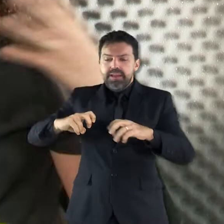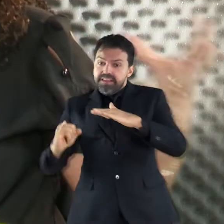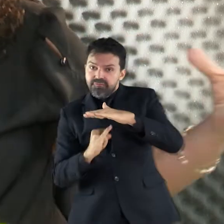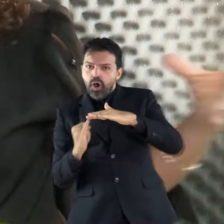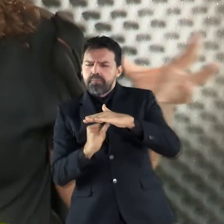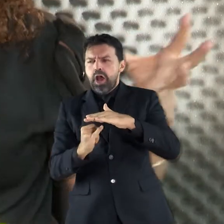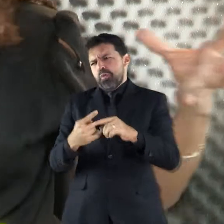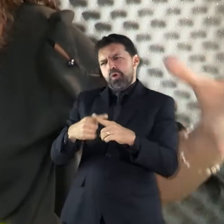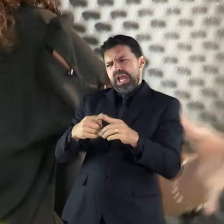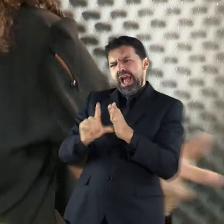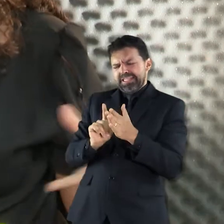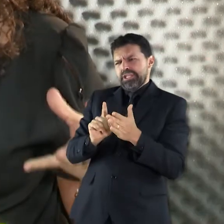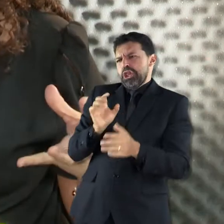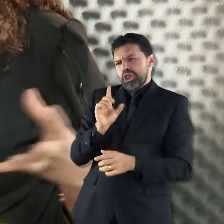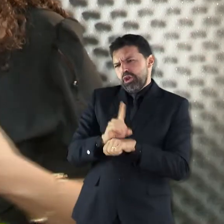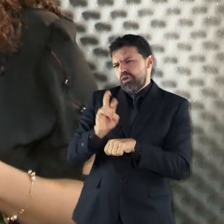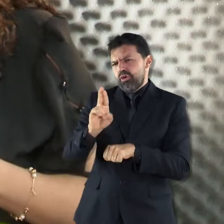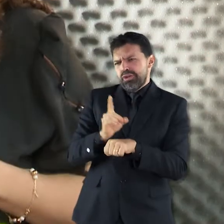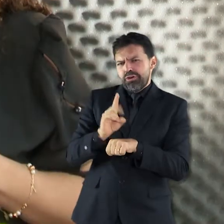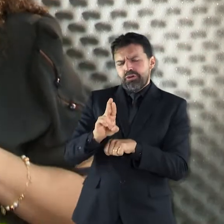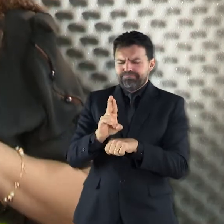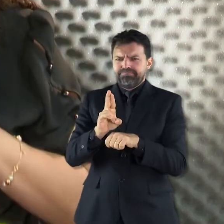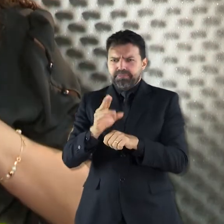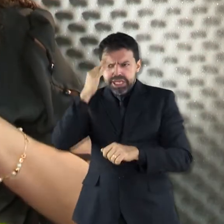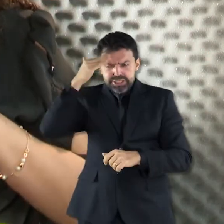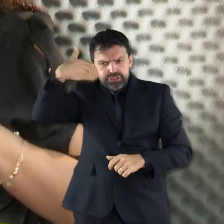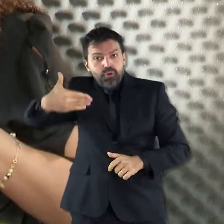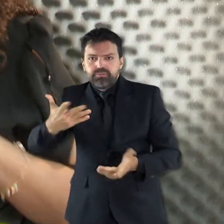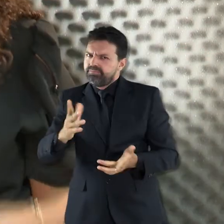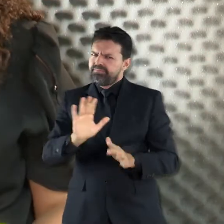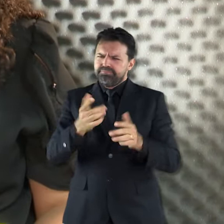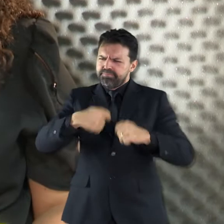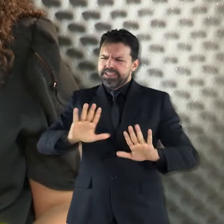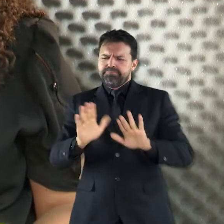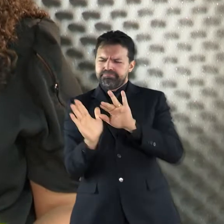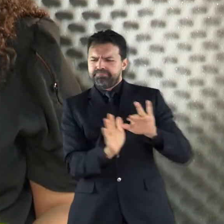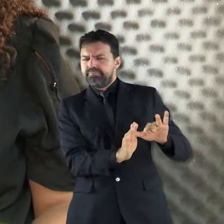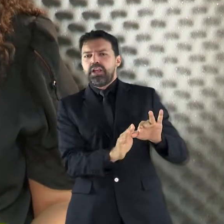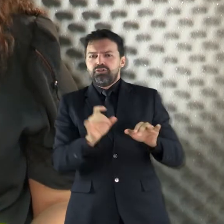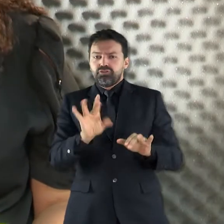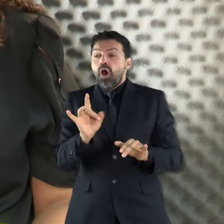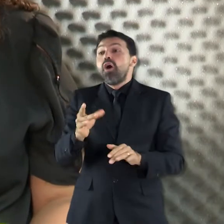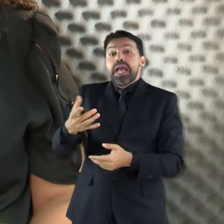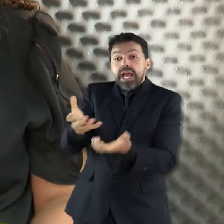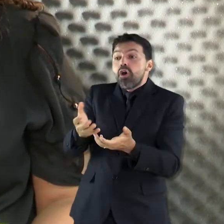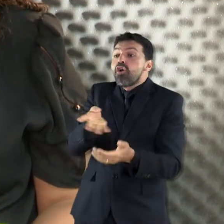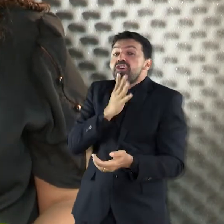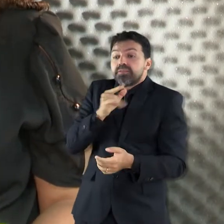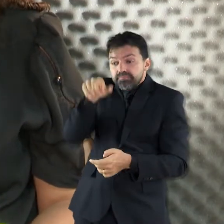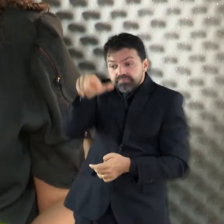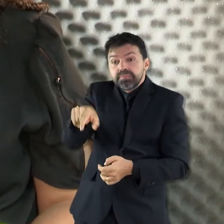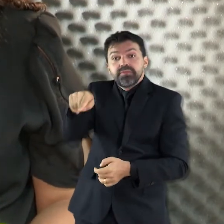formalidade, né? Doutor para cá, doutor para lá, excelência, né? E aí a gente tem uma curiosidade de saber um pouco mais de como é a vida, né, dos magistrados,